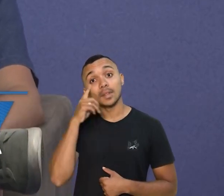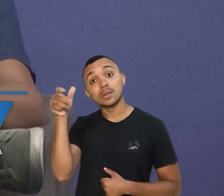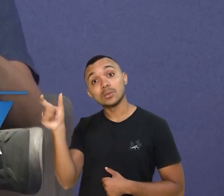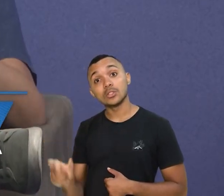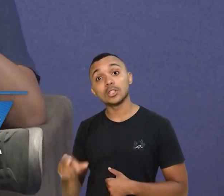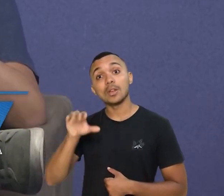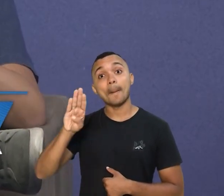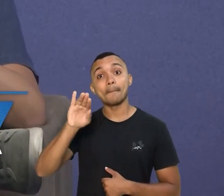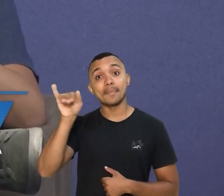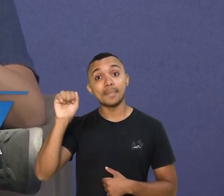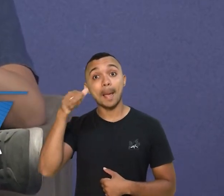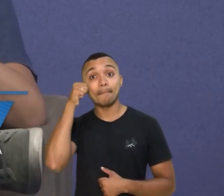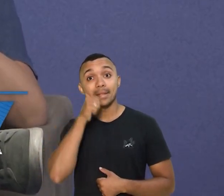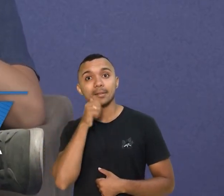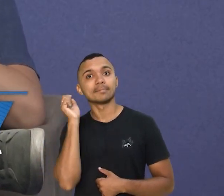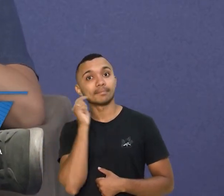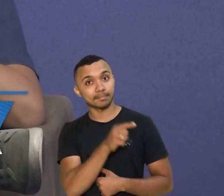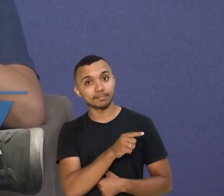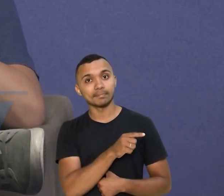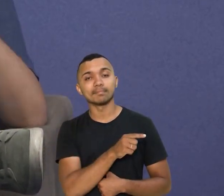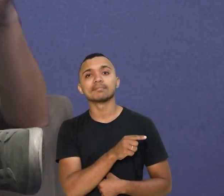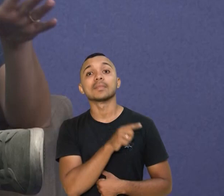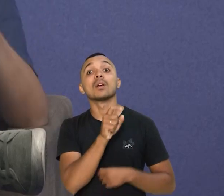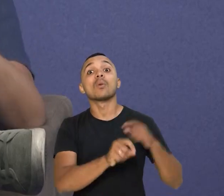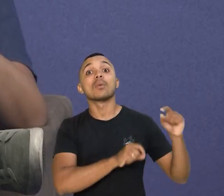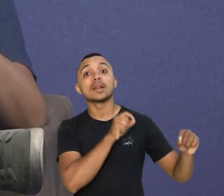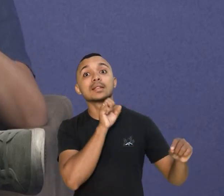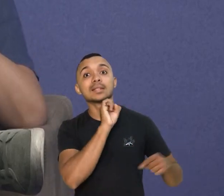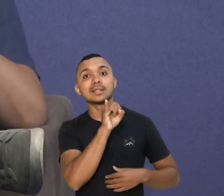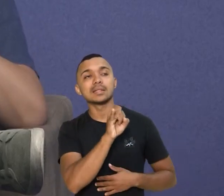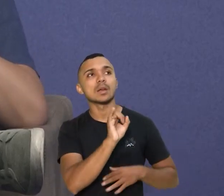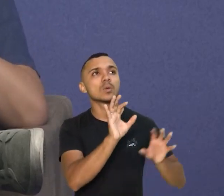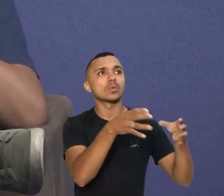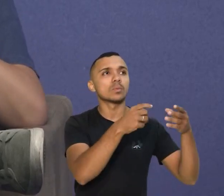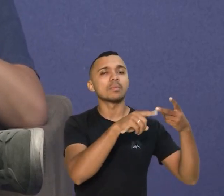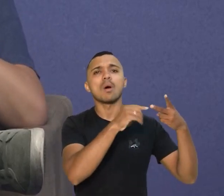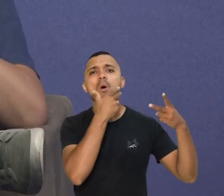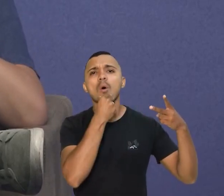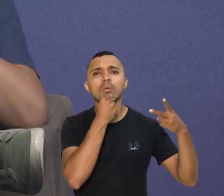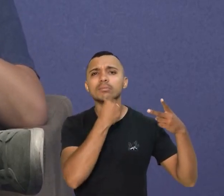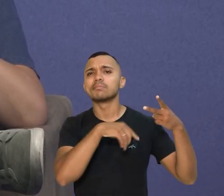fazer história. Hoje ela é, somando homens e mulheres, a